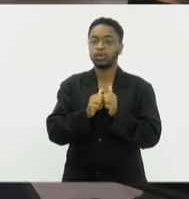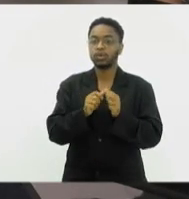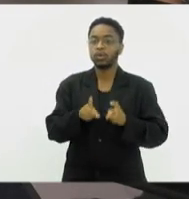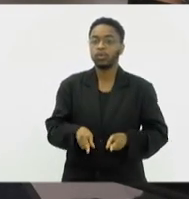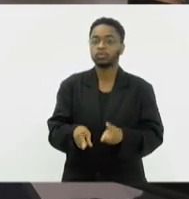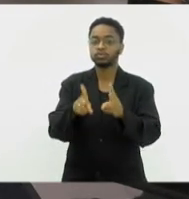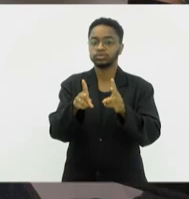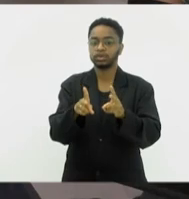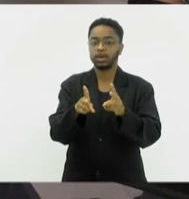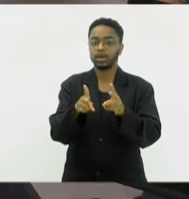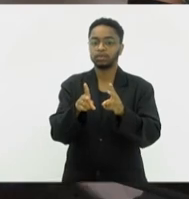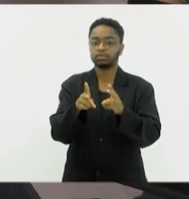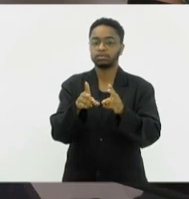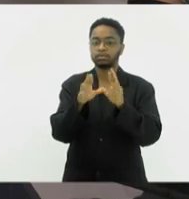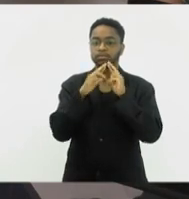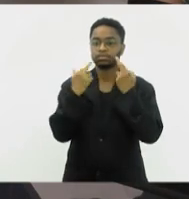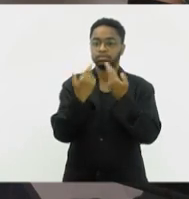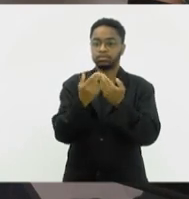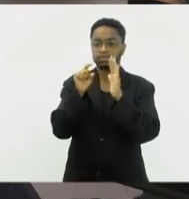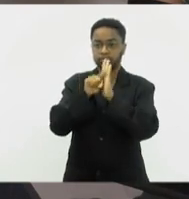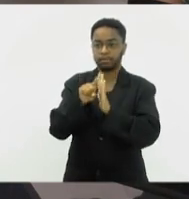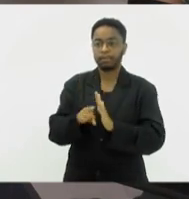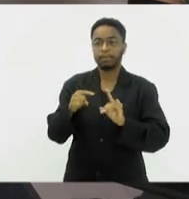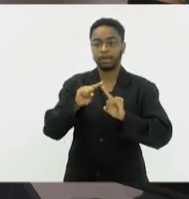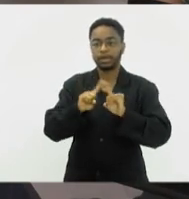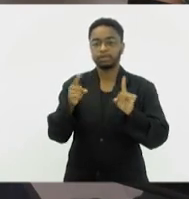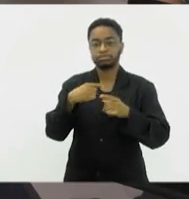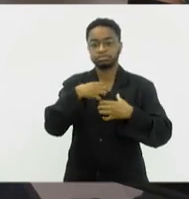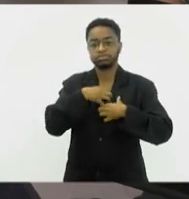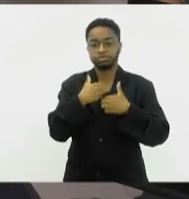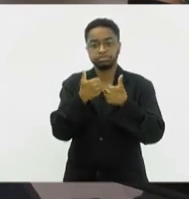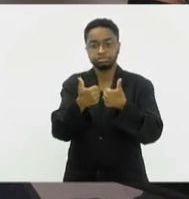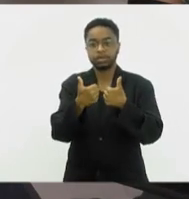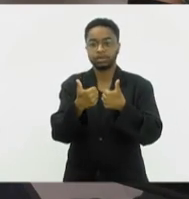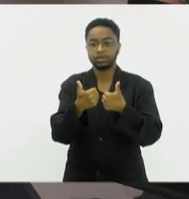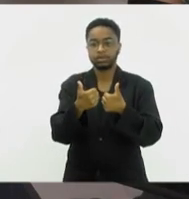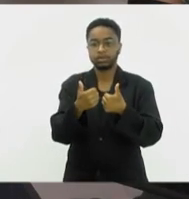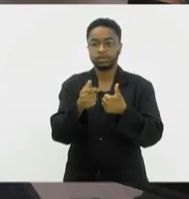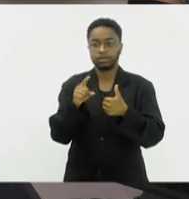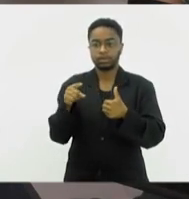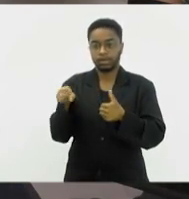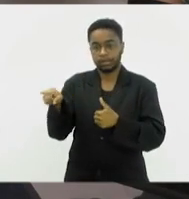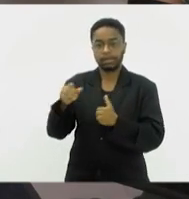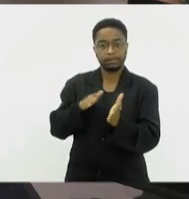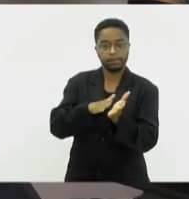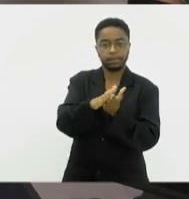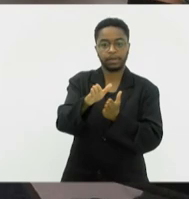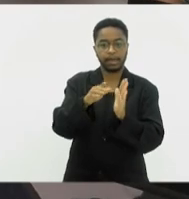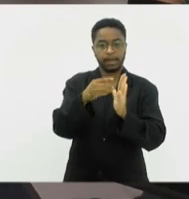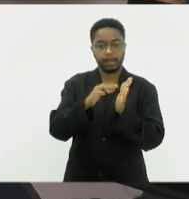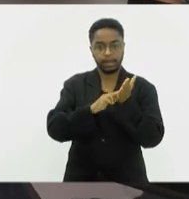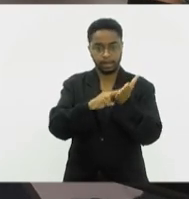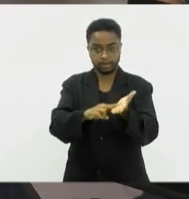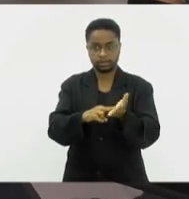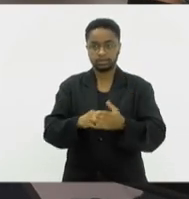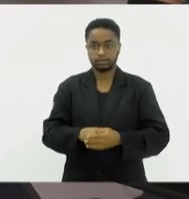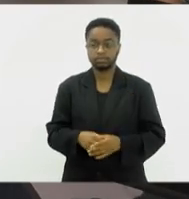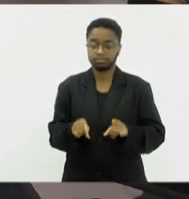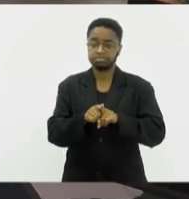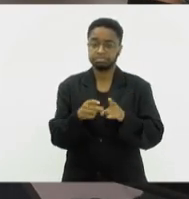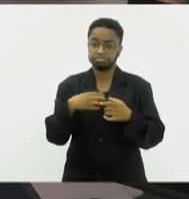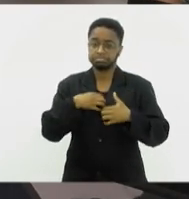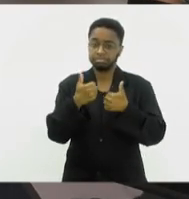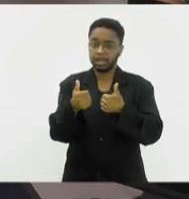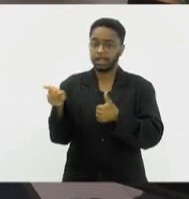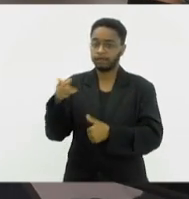sabatina, me sinto contemplado com a fala da senhora. Foram imprimir a carta, tá? Para Vossas Excelências. Me sinto contemplado com a fala dela. Eu também me sinto contemplado com a